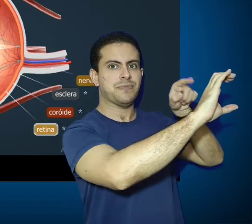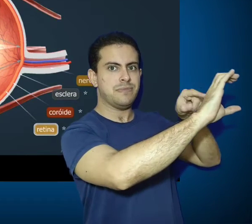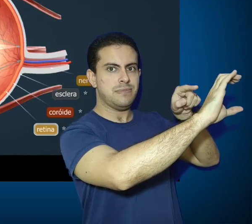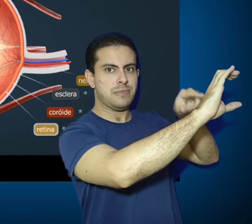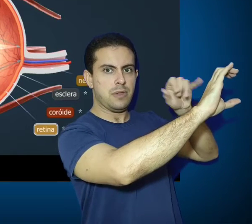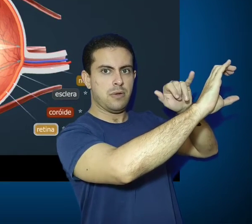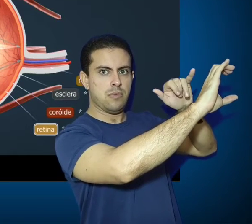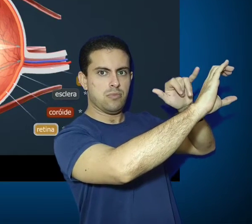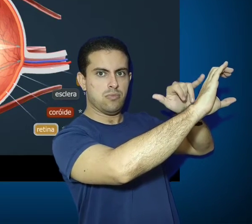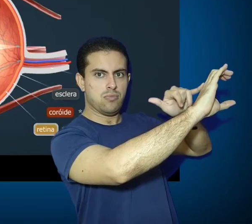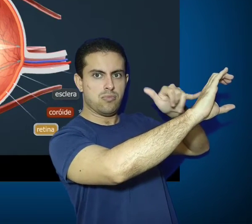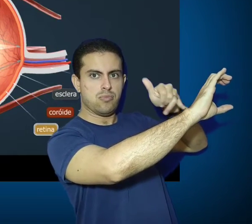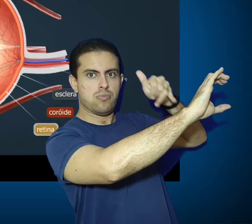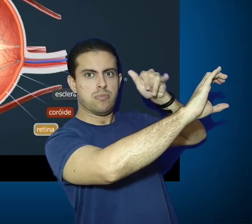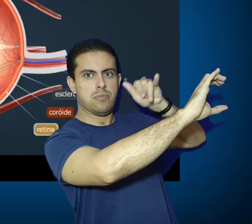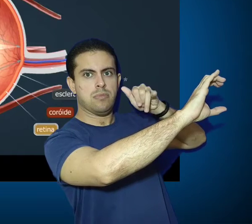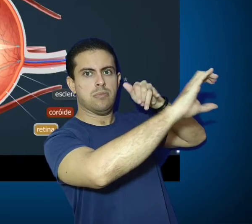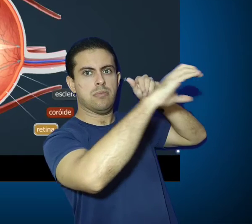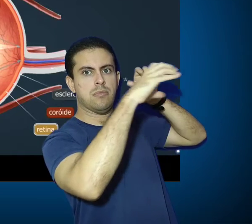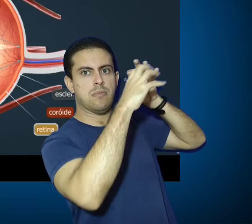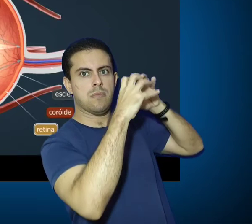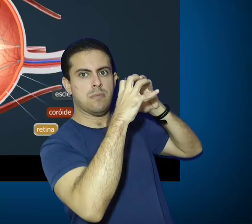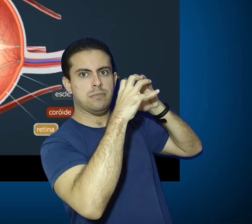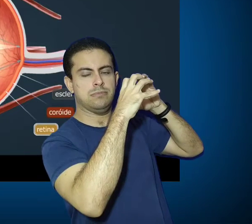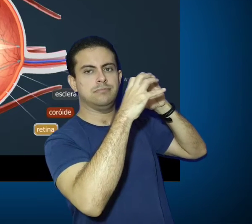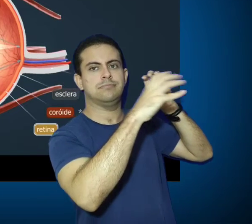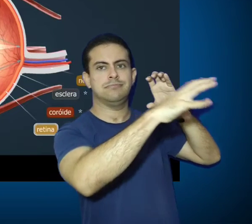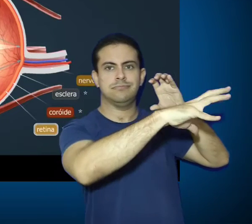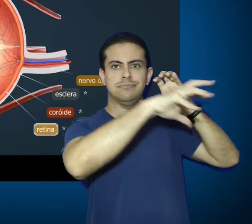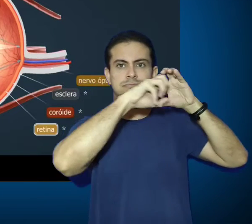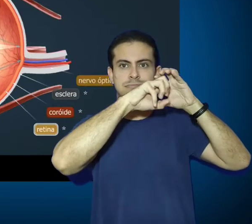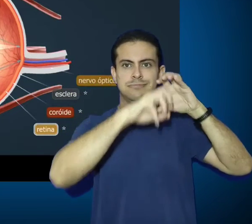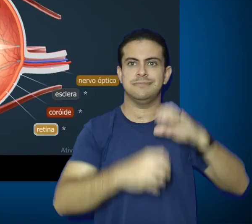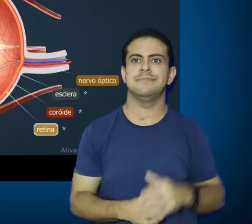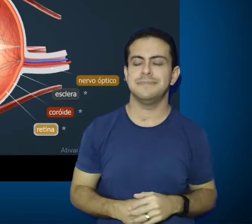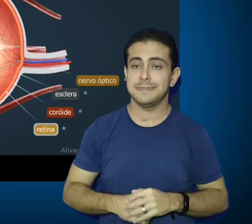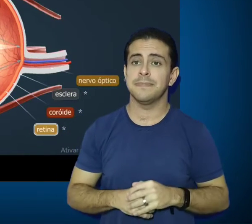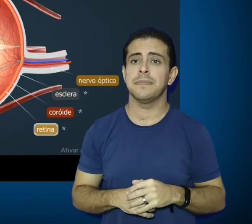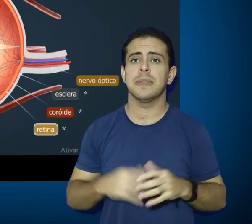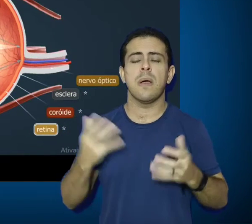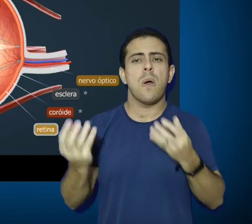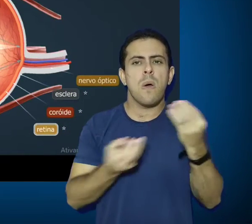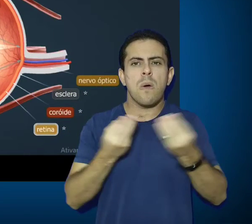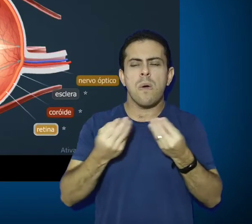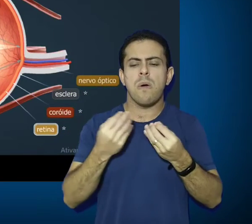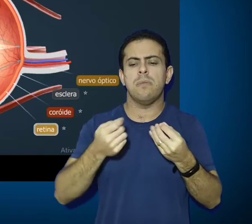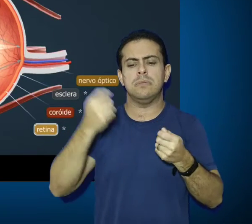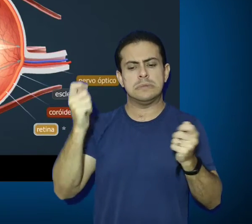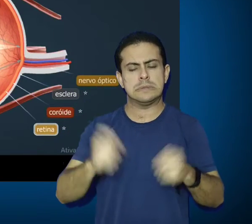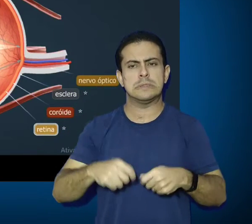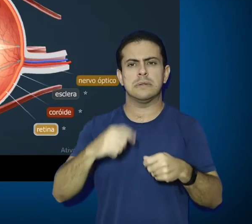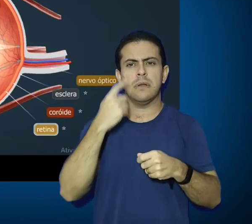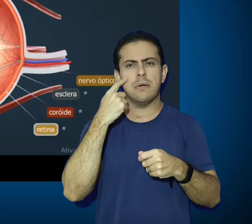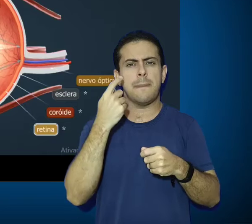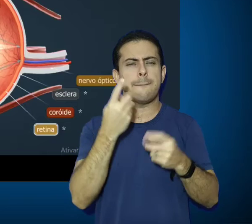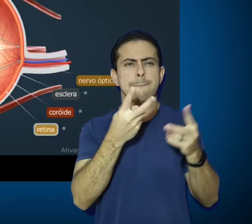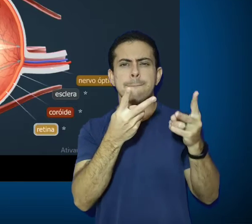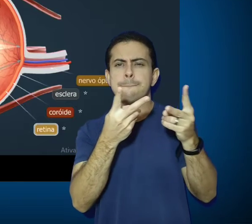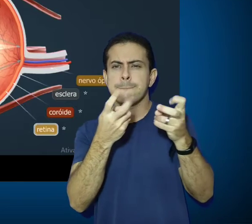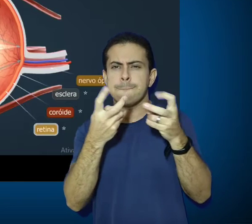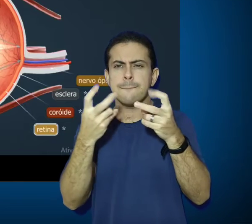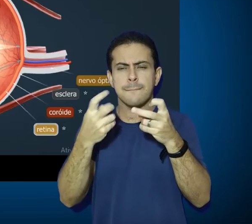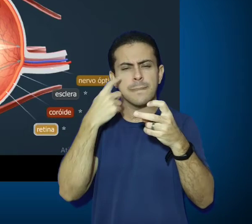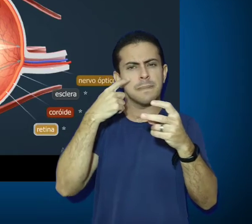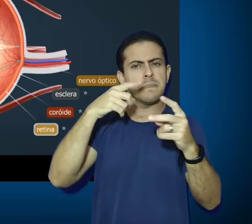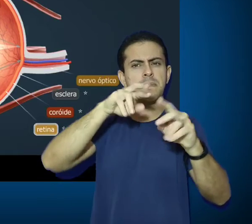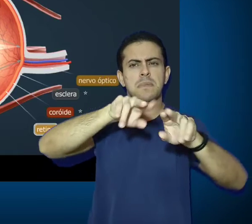ondas luminosas. Muito bem, então, como nós conseguimos perceber um objeto, visualizar aquele